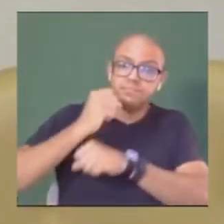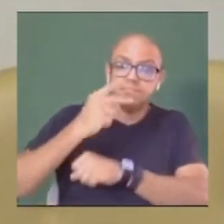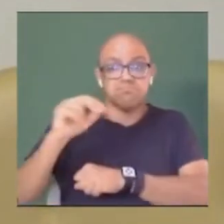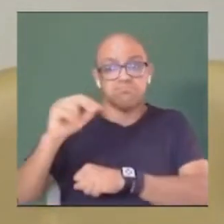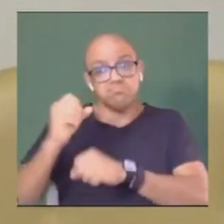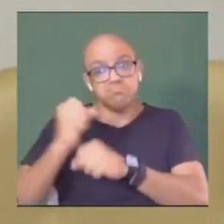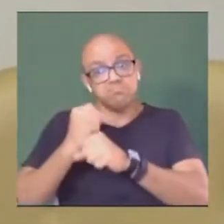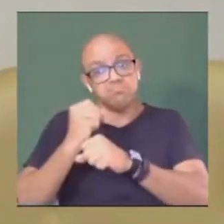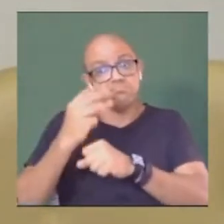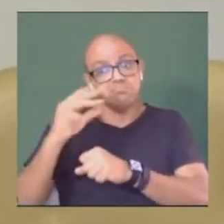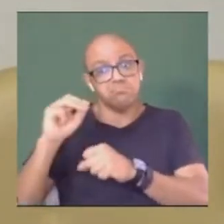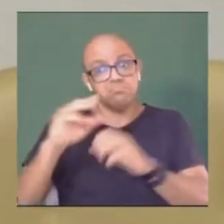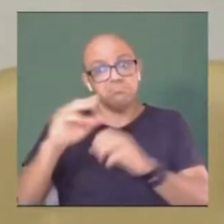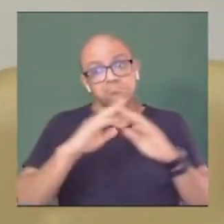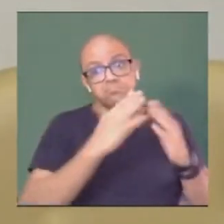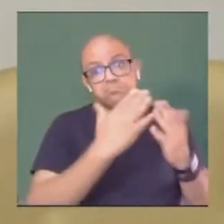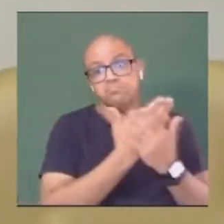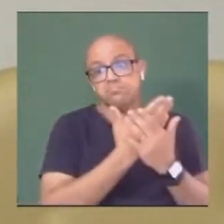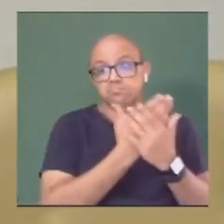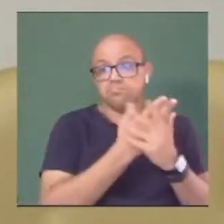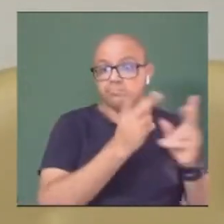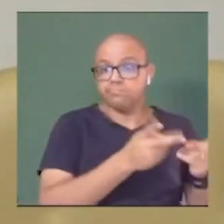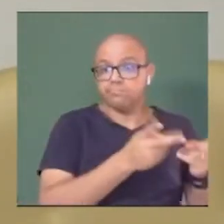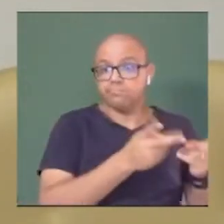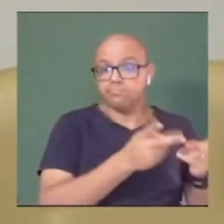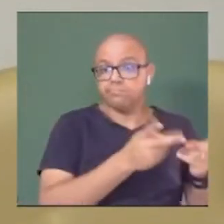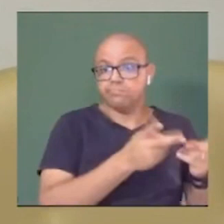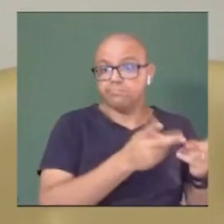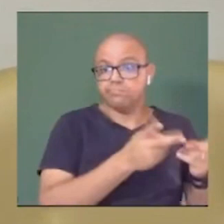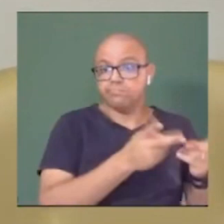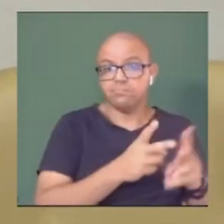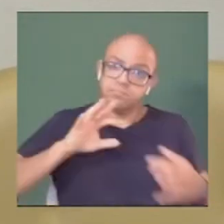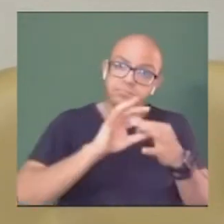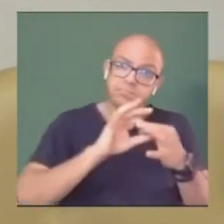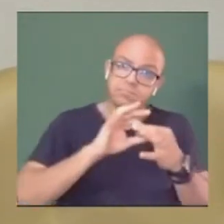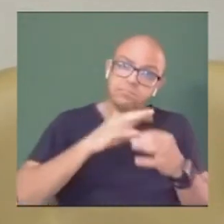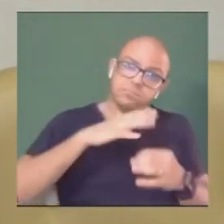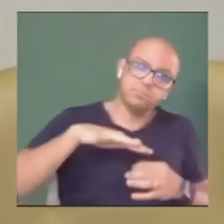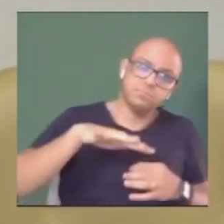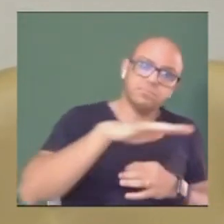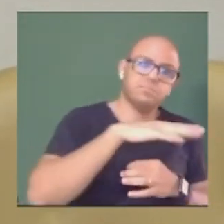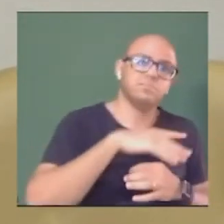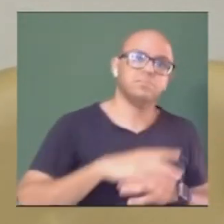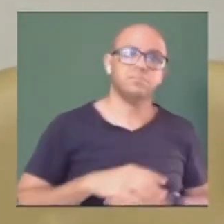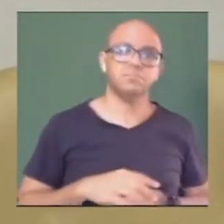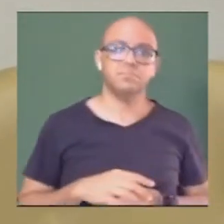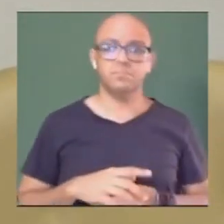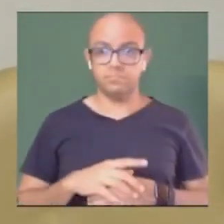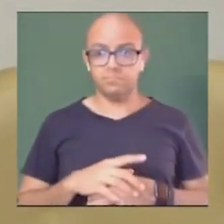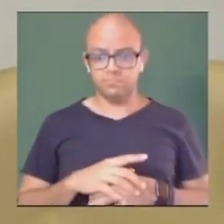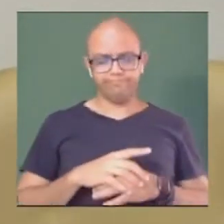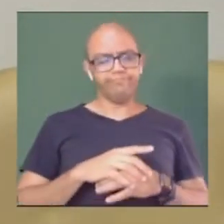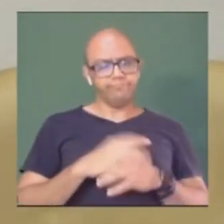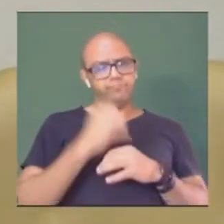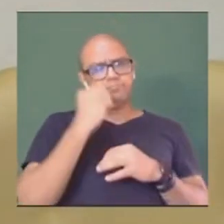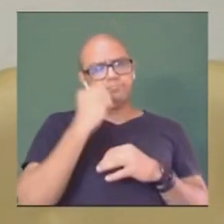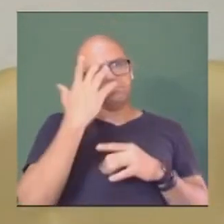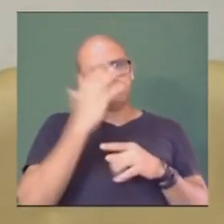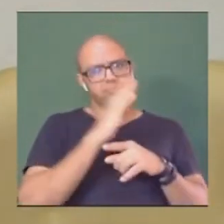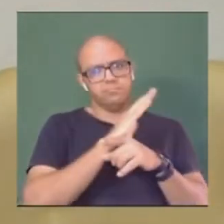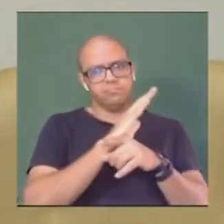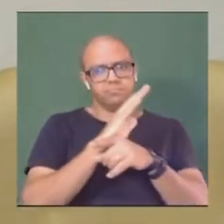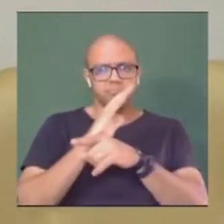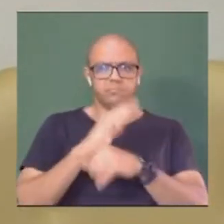mesma unidade e ele cria pertencimento com a comunidade isso faz toda a diferença né Eh